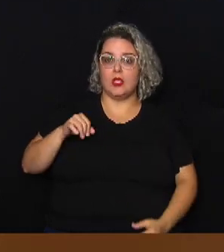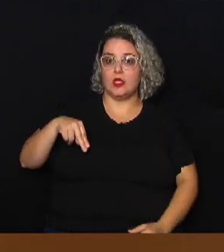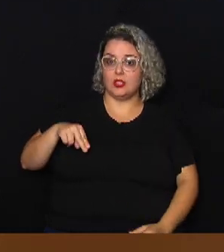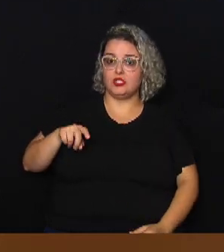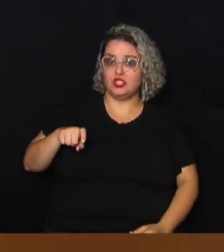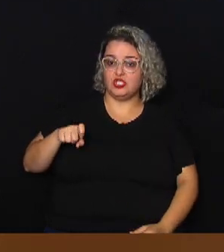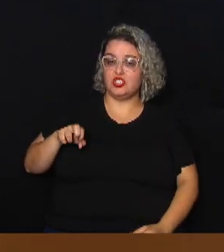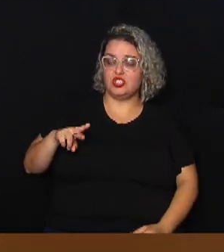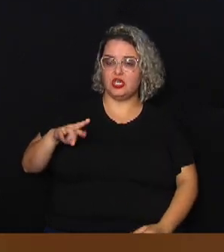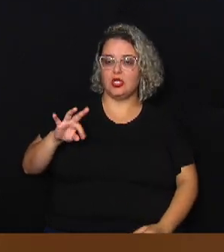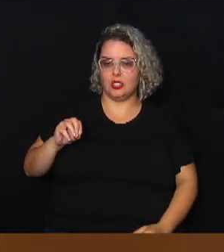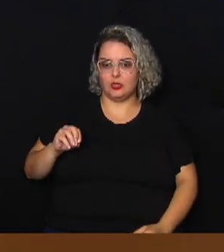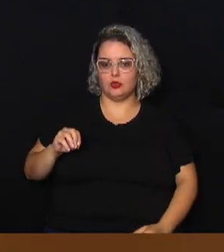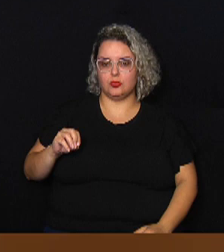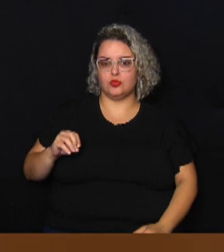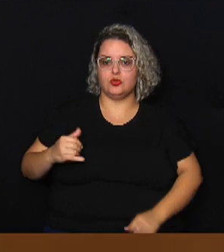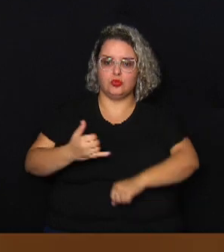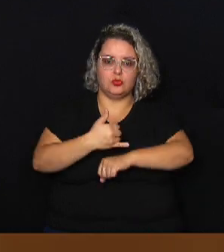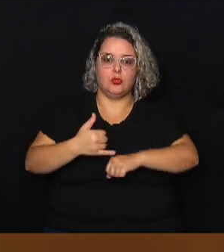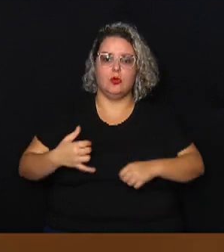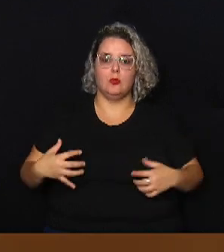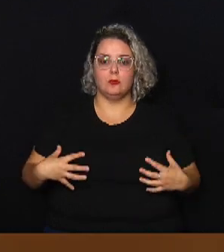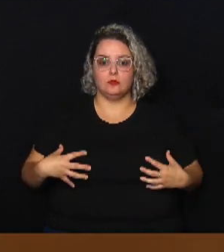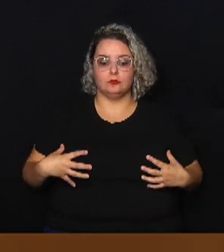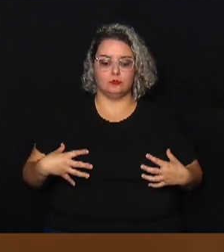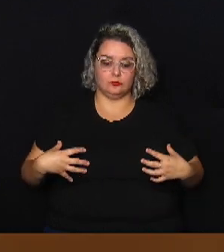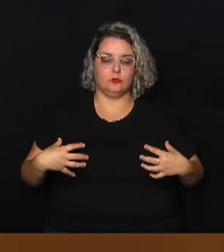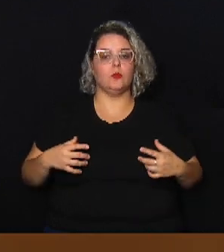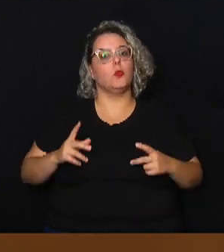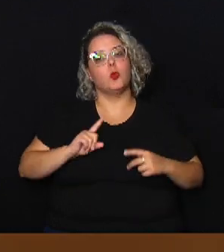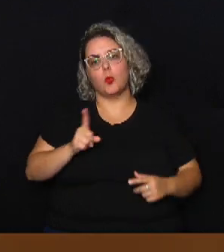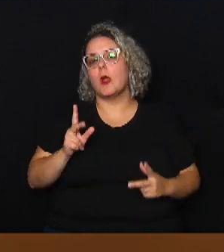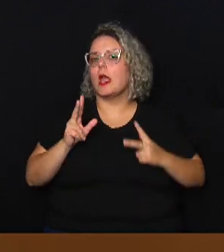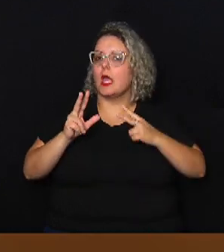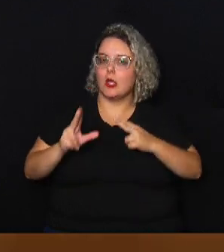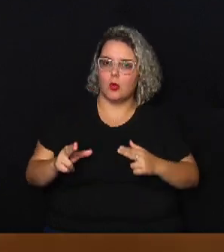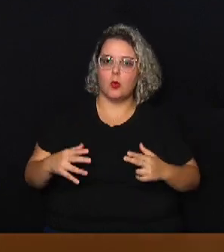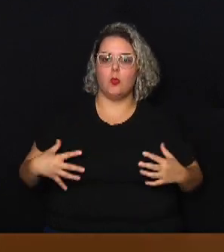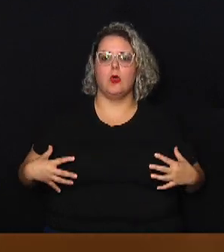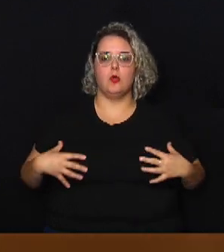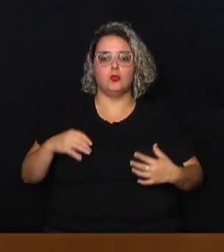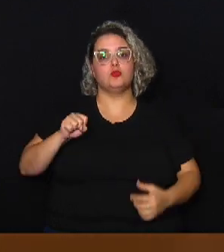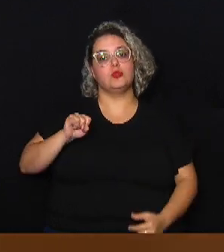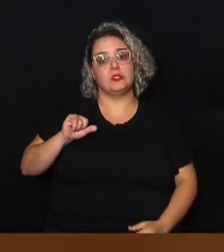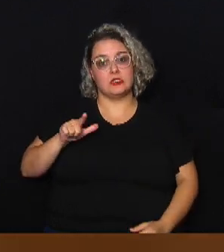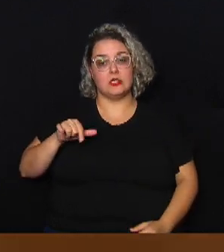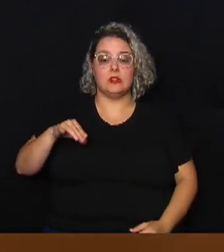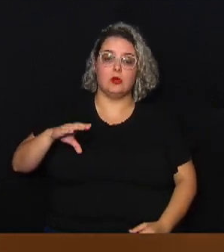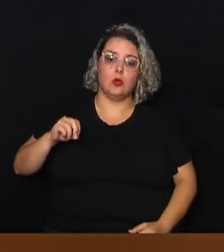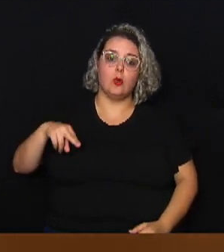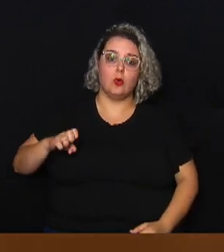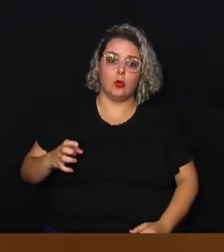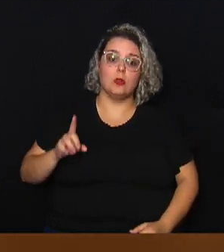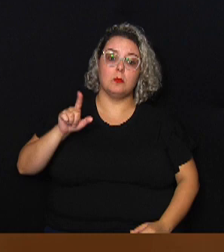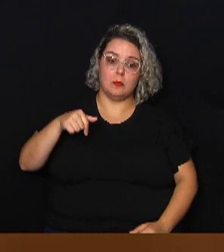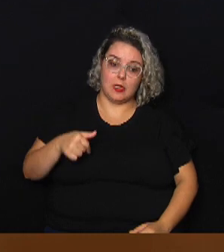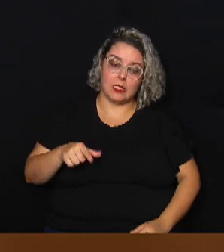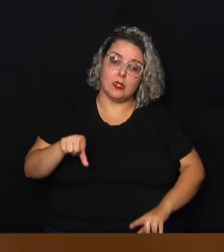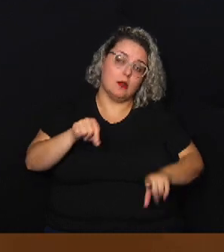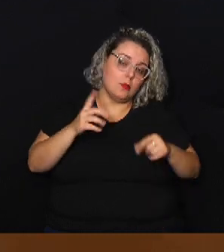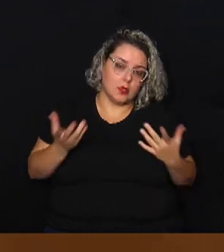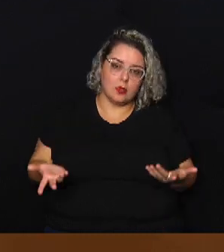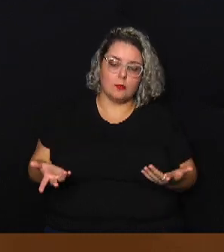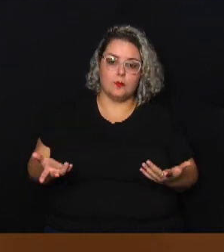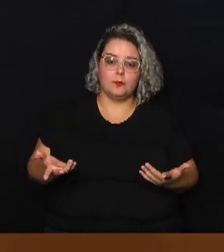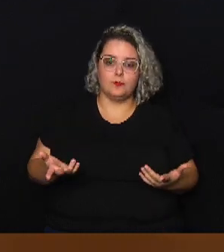Então, ele não aumenta quanto um implante de silicone, mas é uma alternativa. A